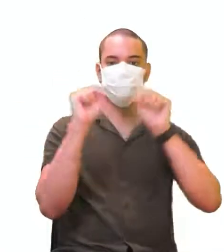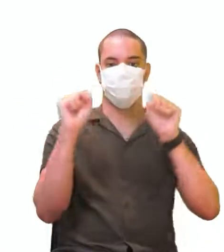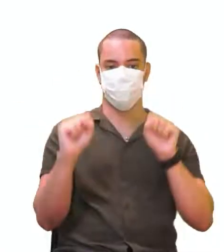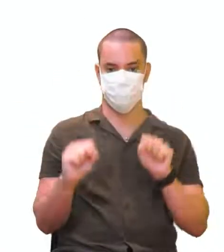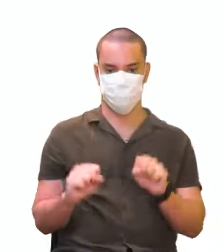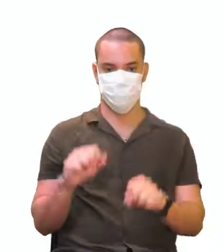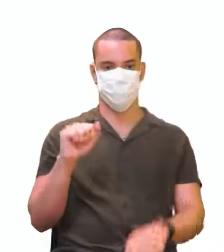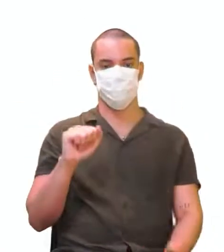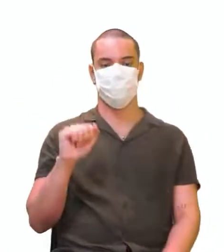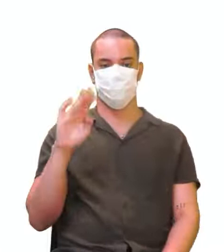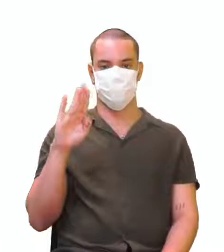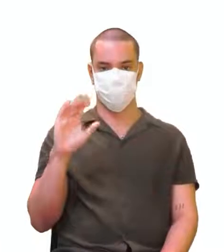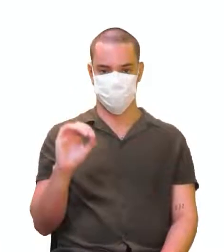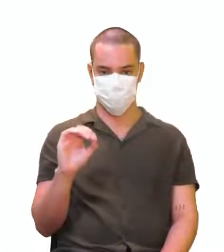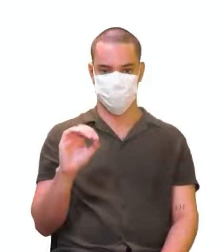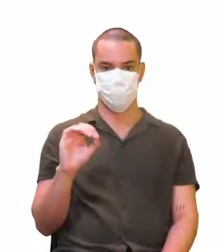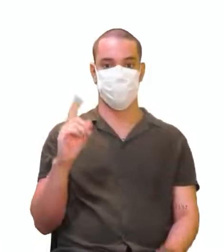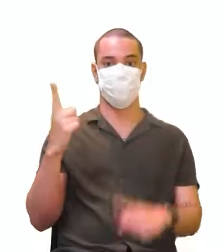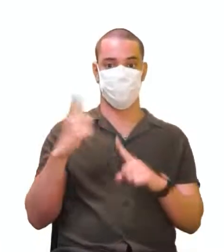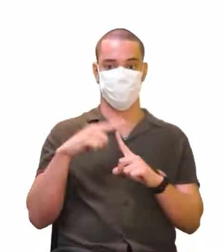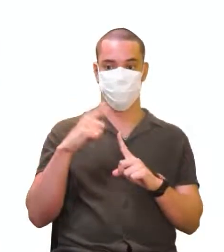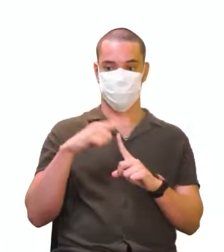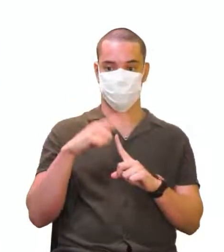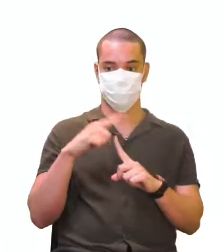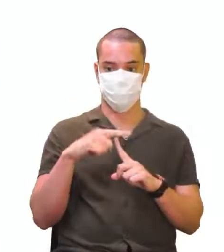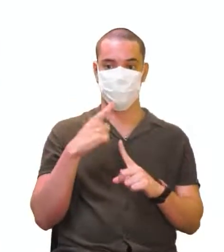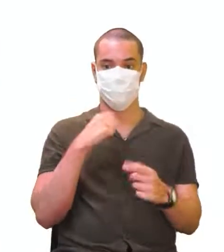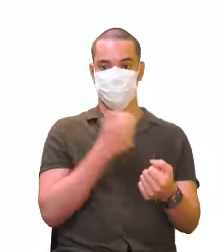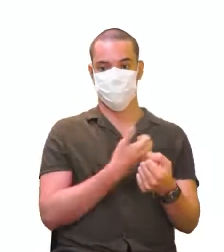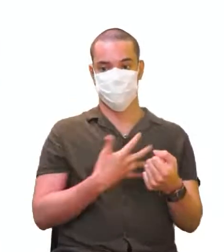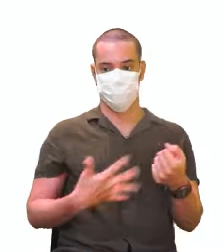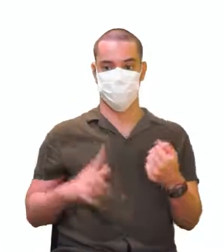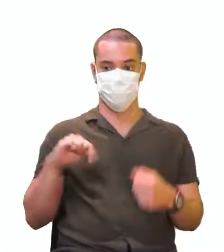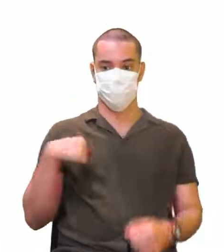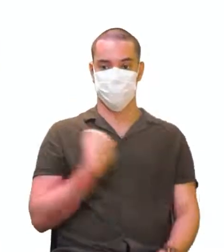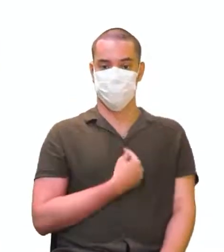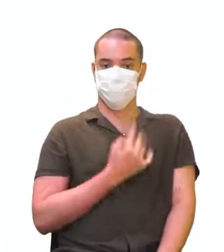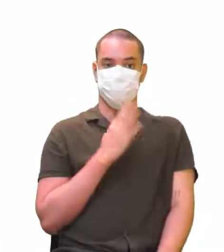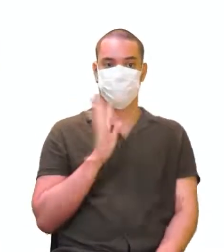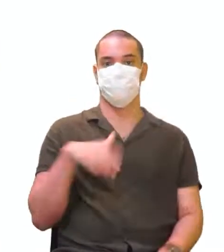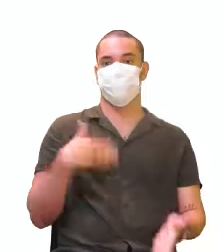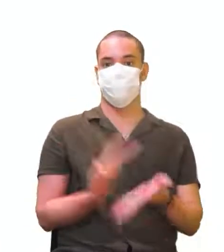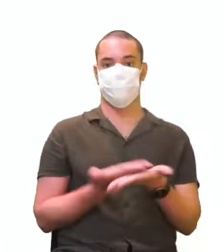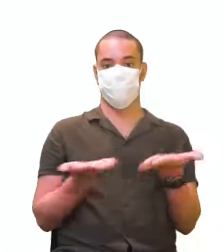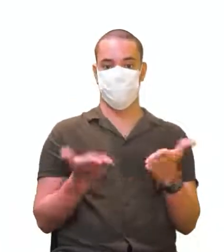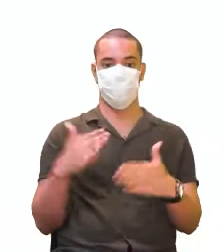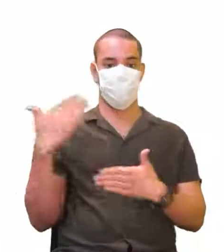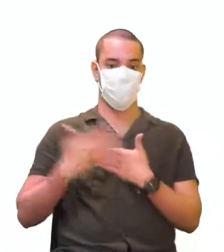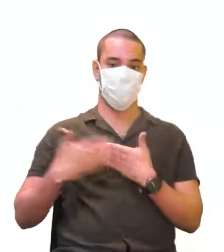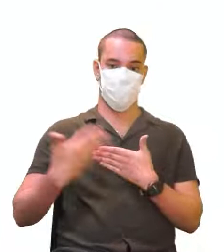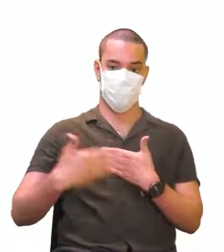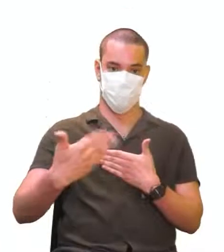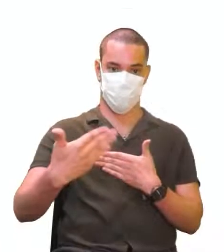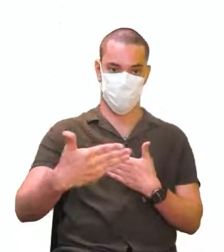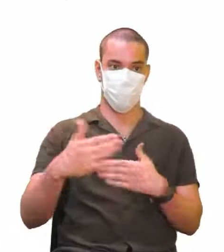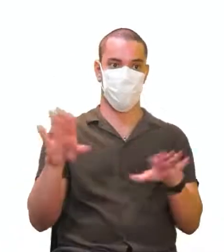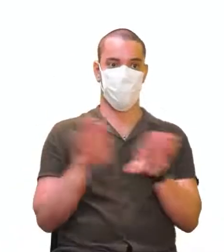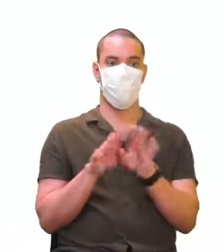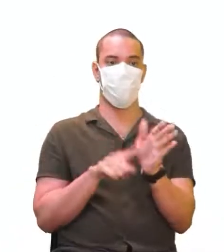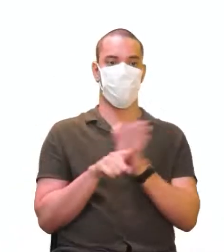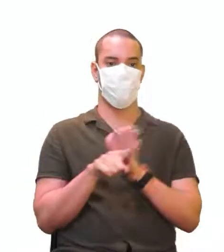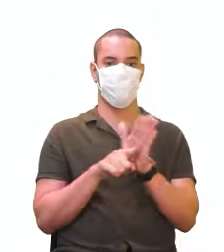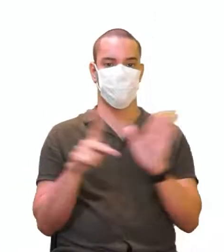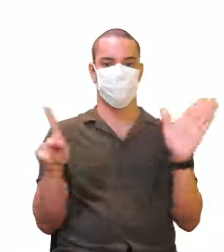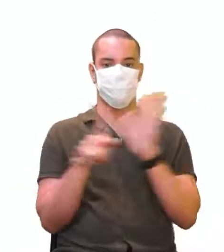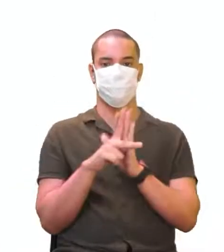de ABO, que são os tipos sanguíneos que a gente conhece. Com o passar do tempo, ele ainda nas pesquisas